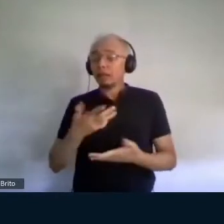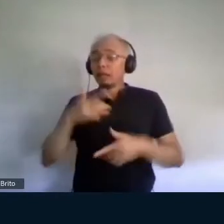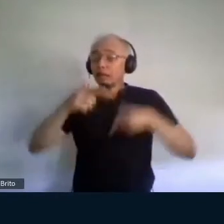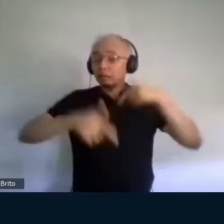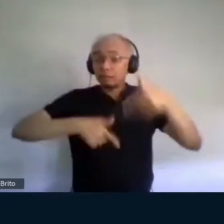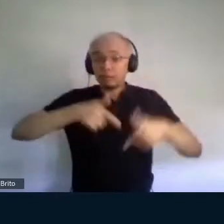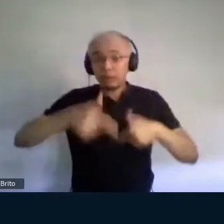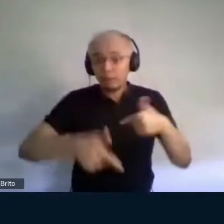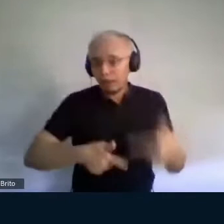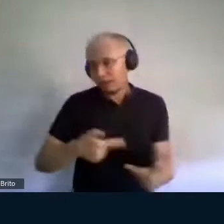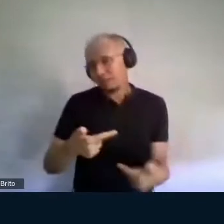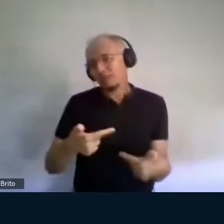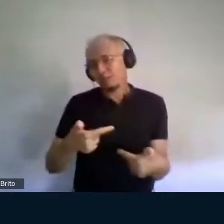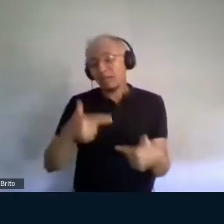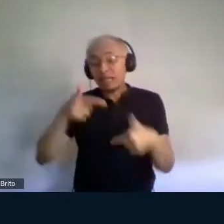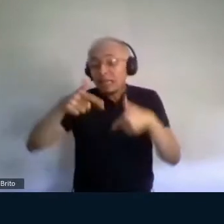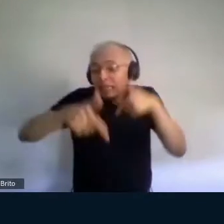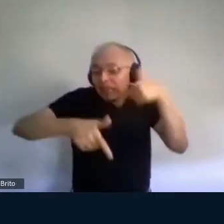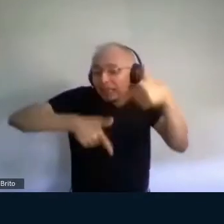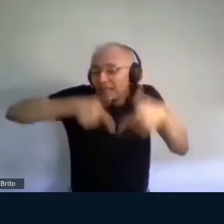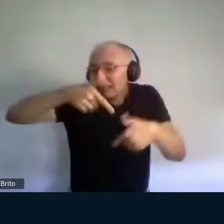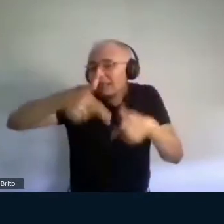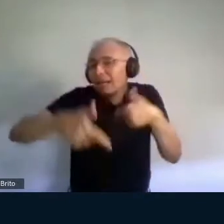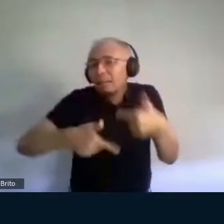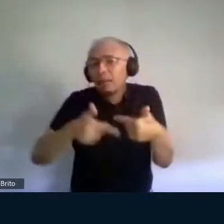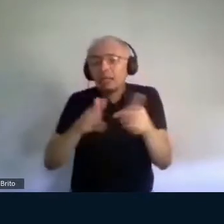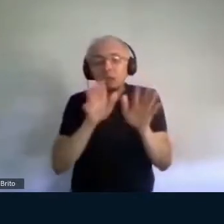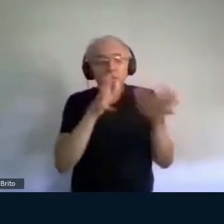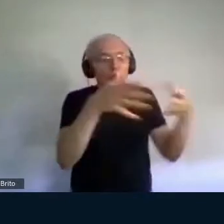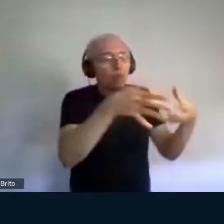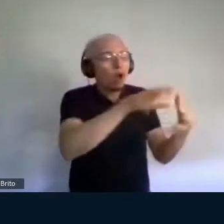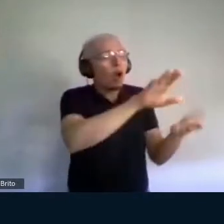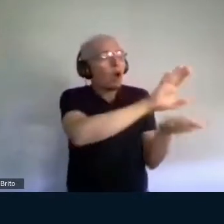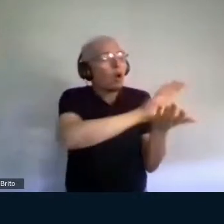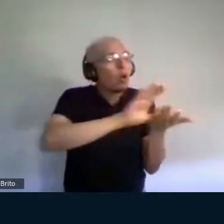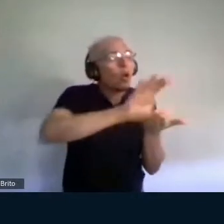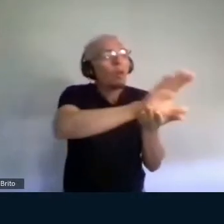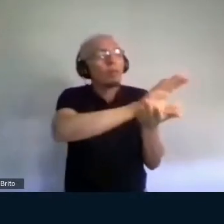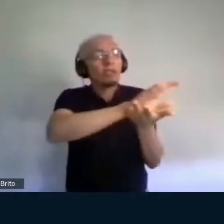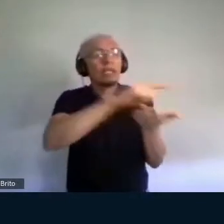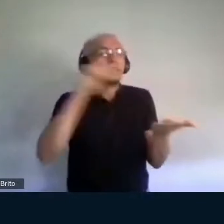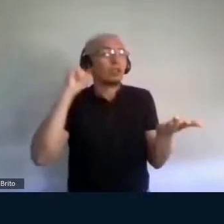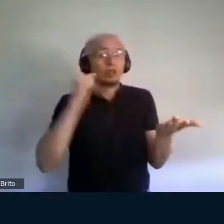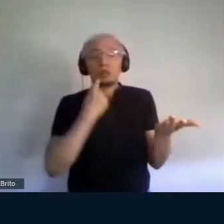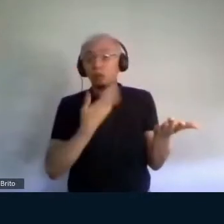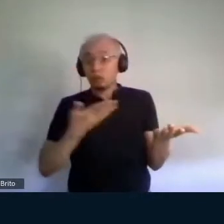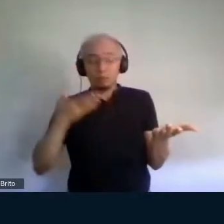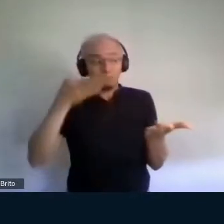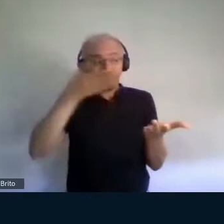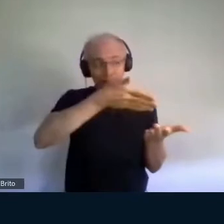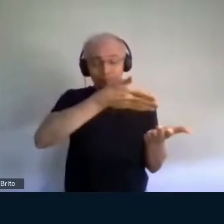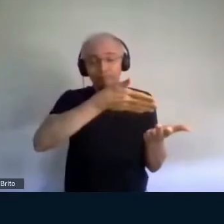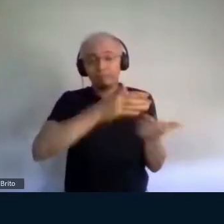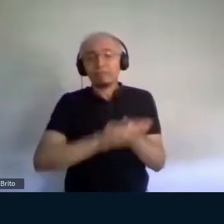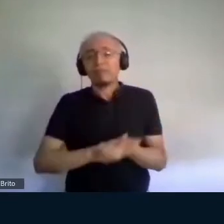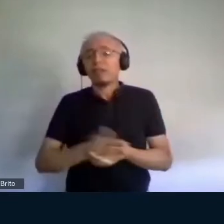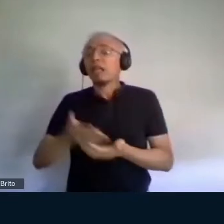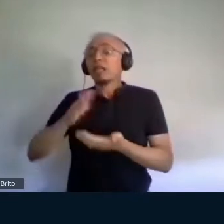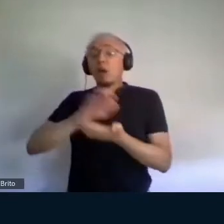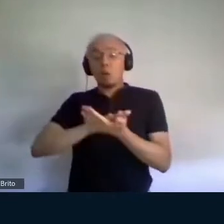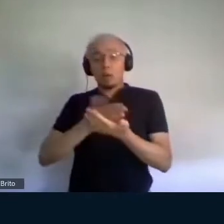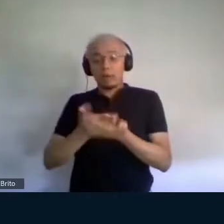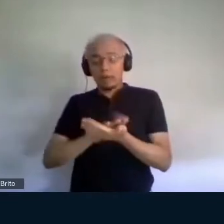serviço de uma comunidade, linguística que é a comunidade surda. Ou o intérprete